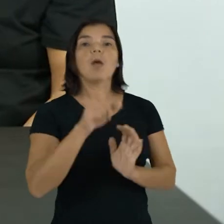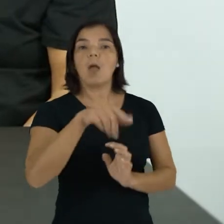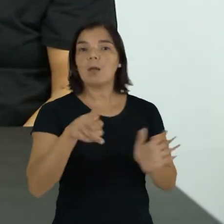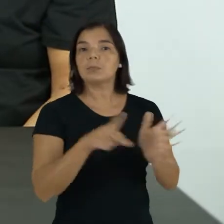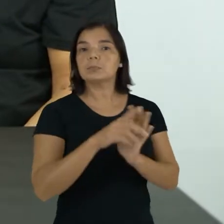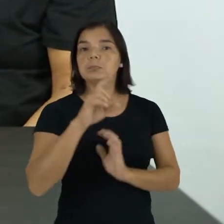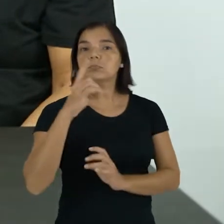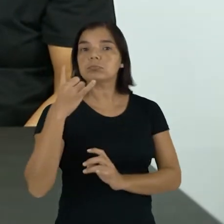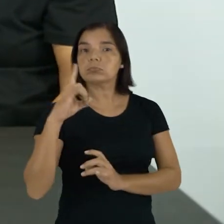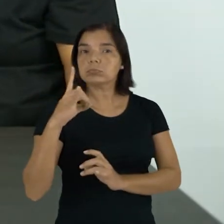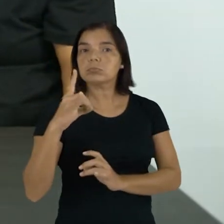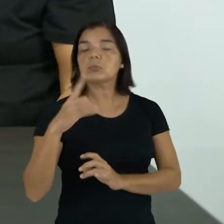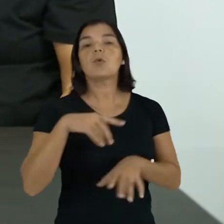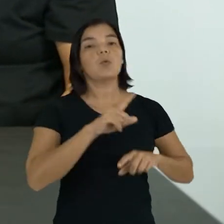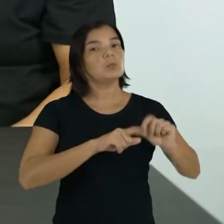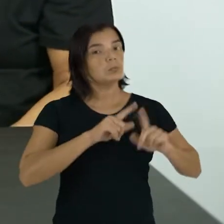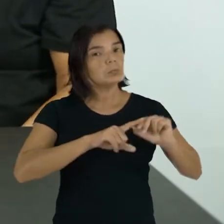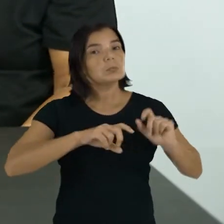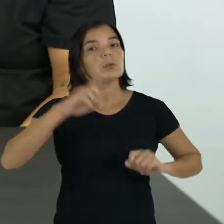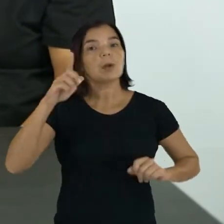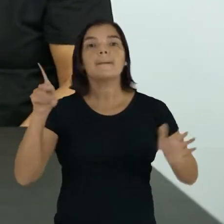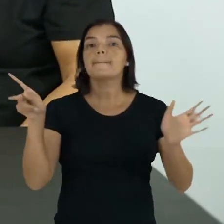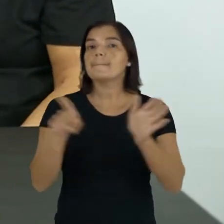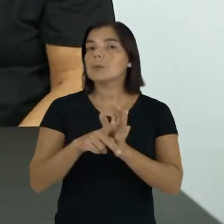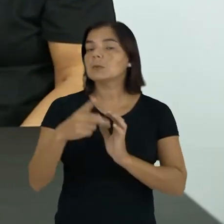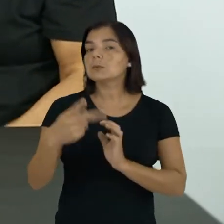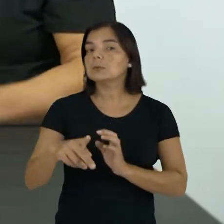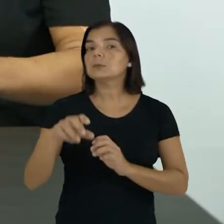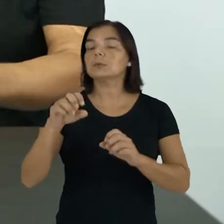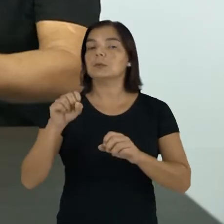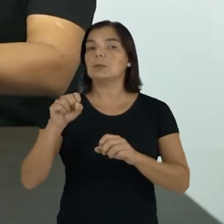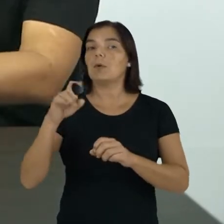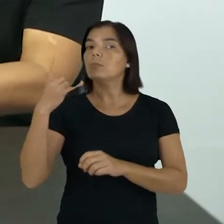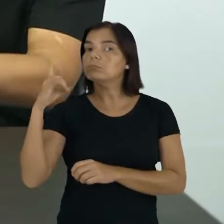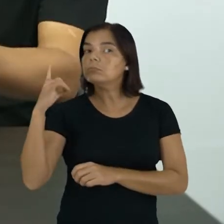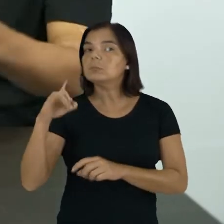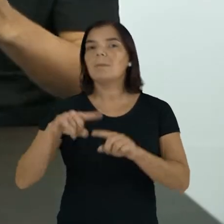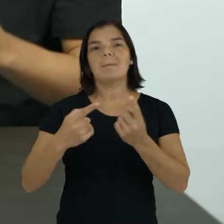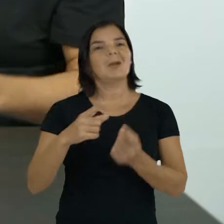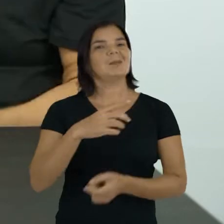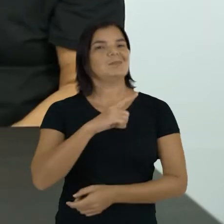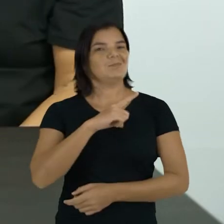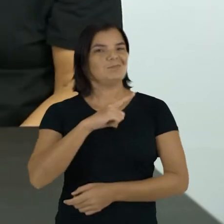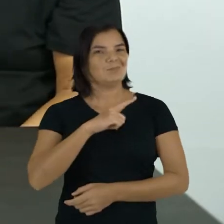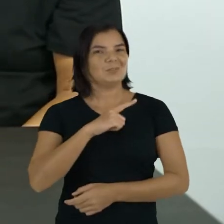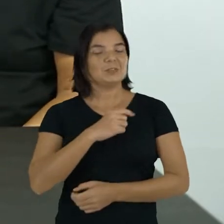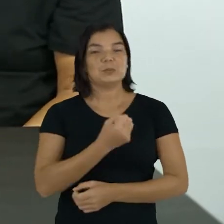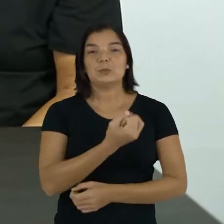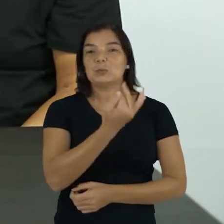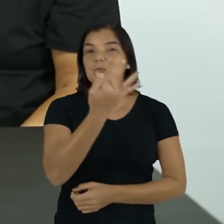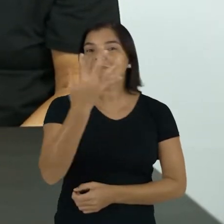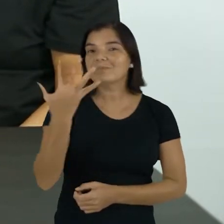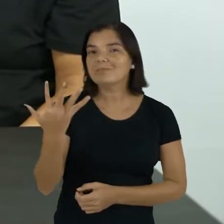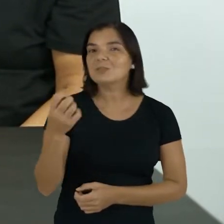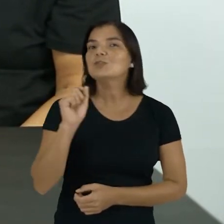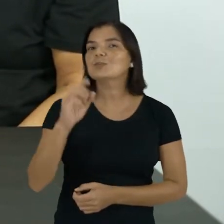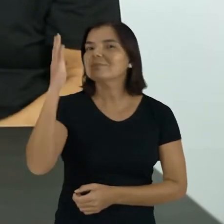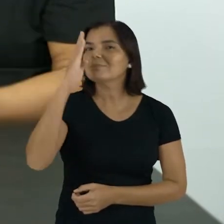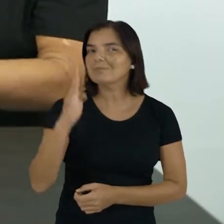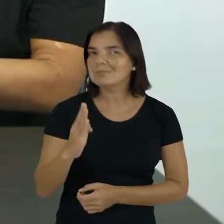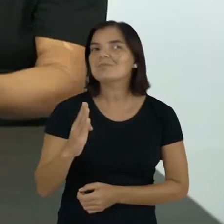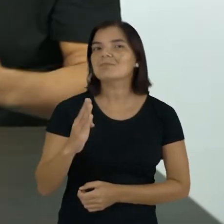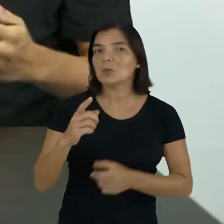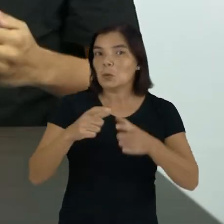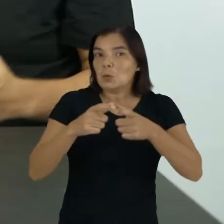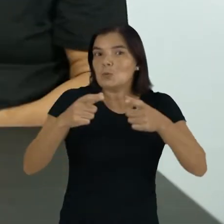boliviano. Né? O Acre pertencia à Bolívia. Só que existia uma grande quantidade de brasileiros, uma